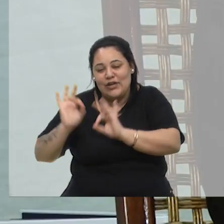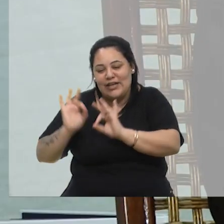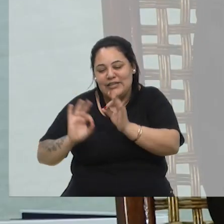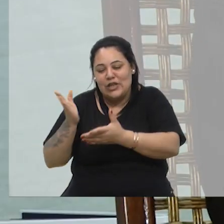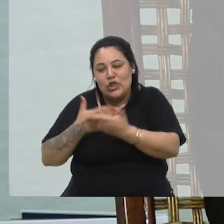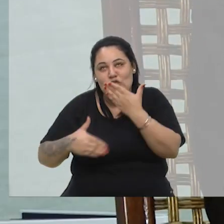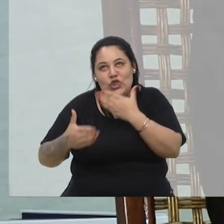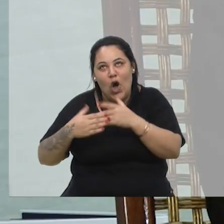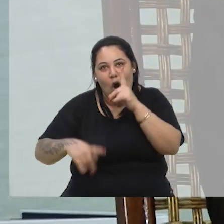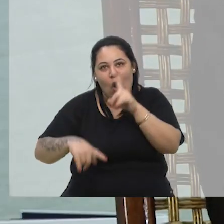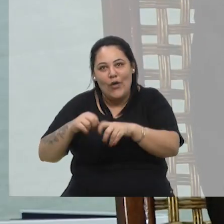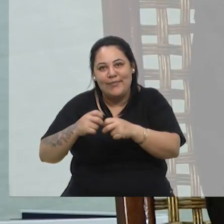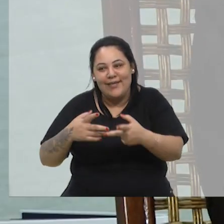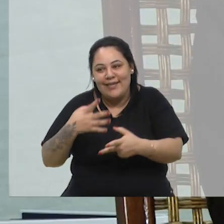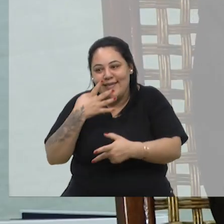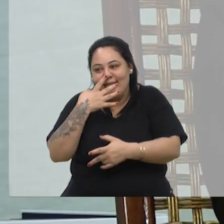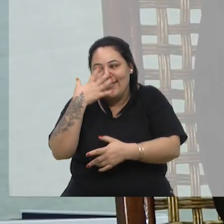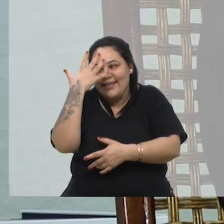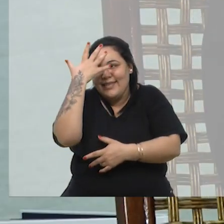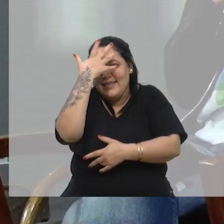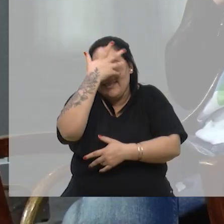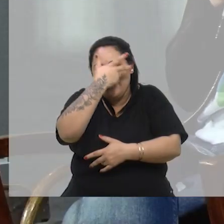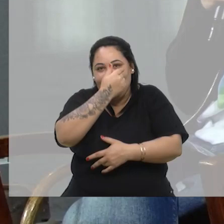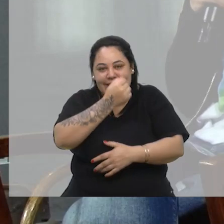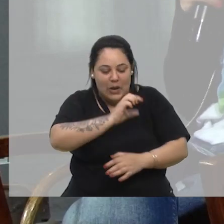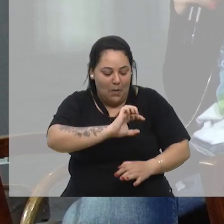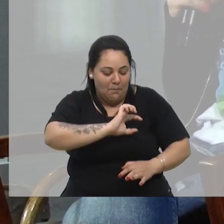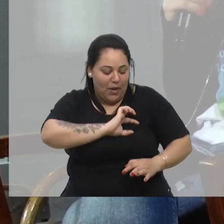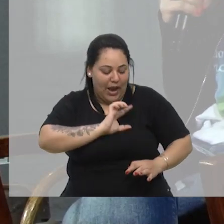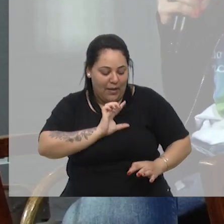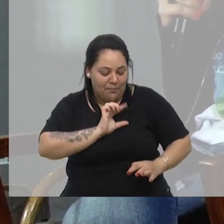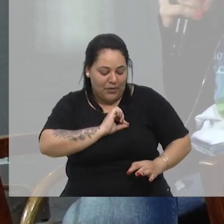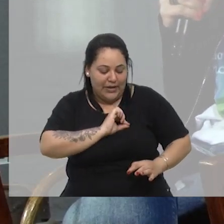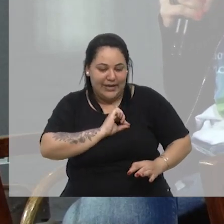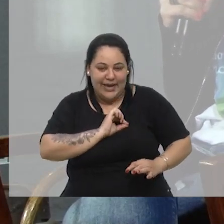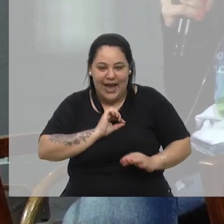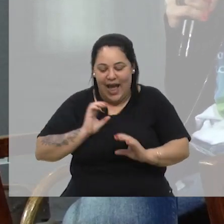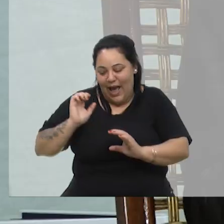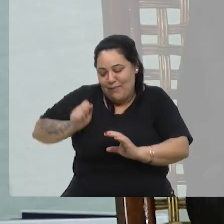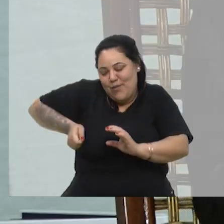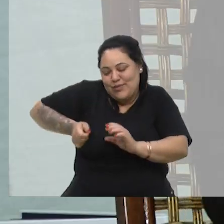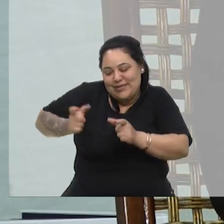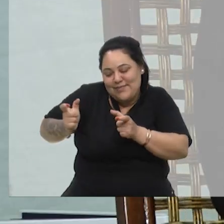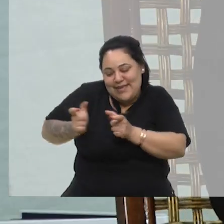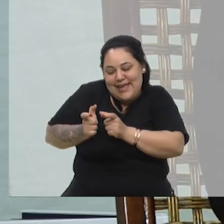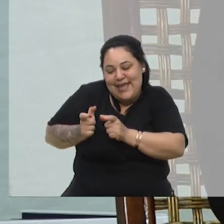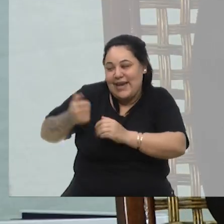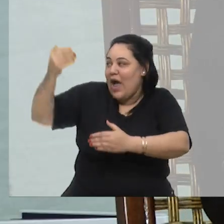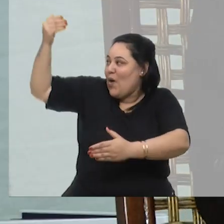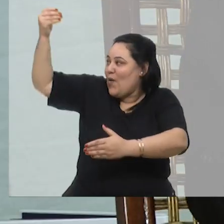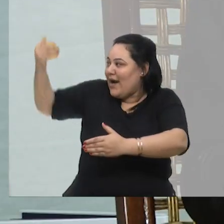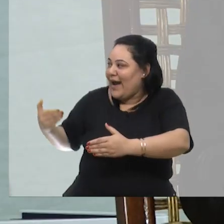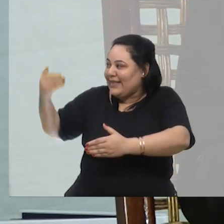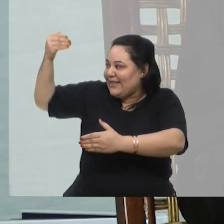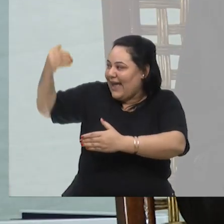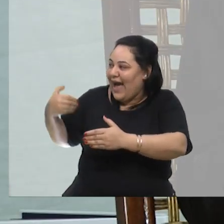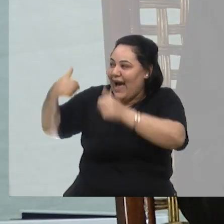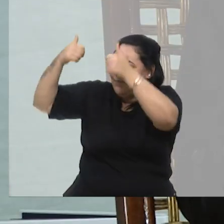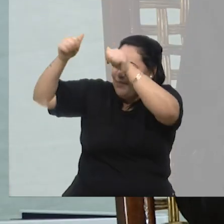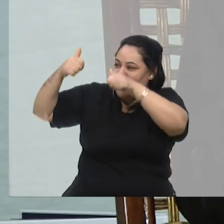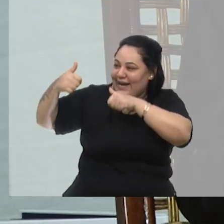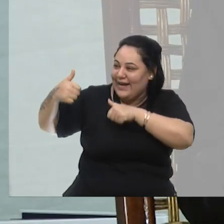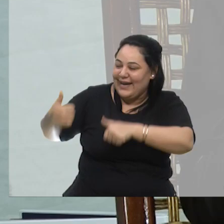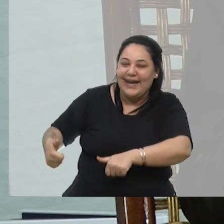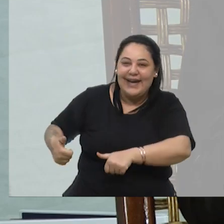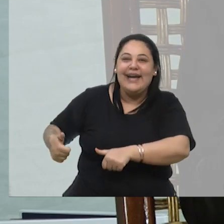né? E depois a gente desdobra todos esses materiais que ficaram lindíssimos, né? Então, é o bottom, a eco